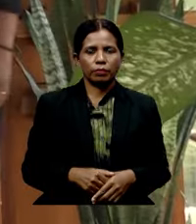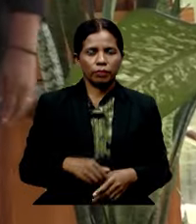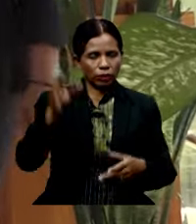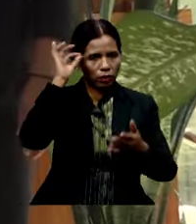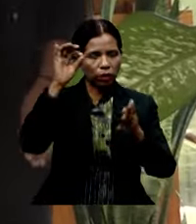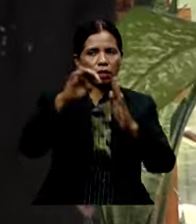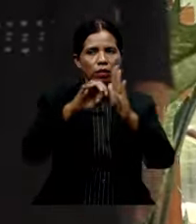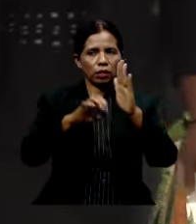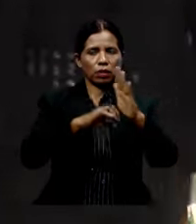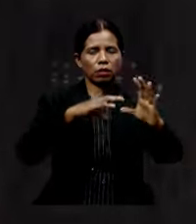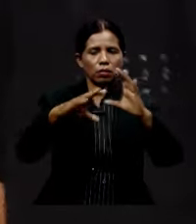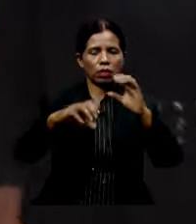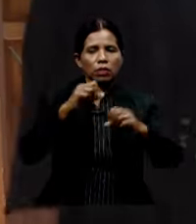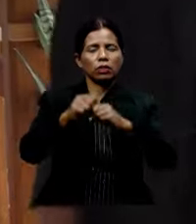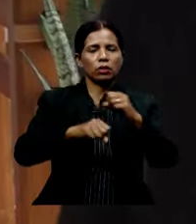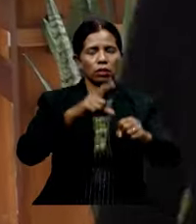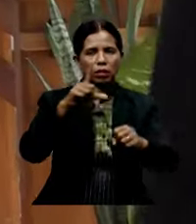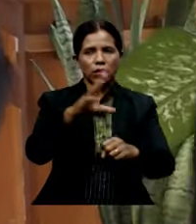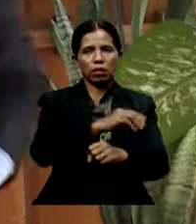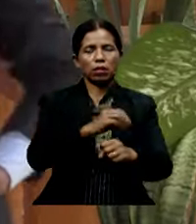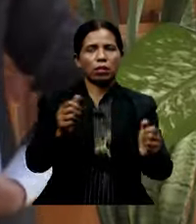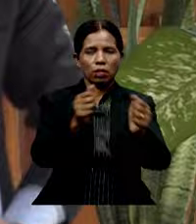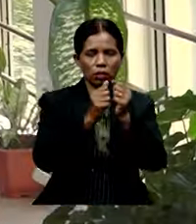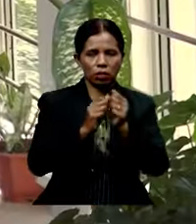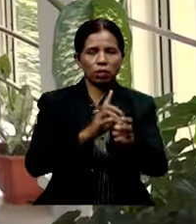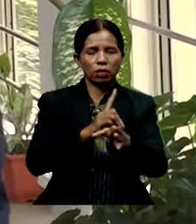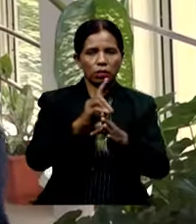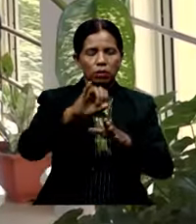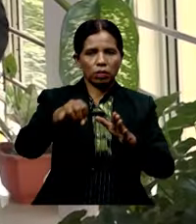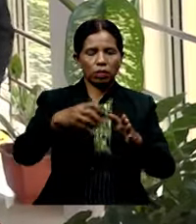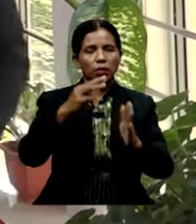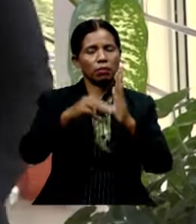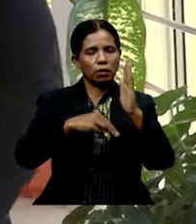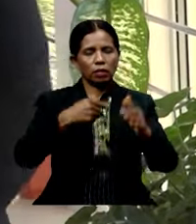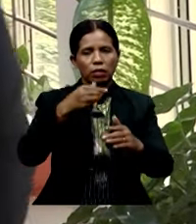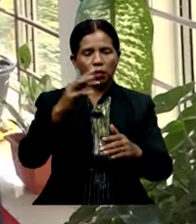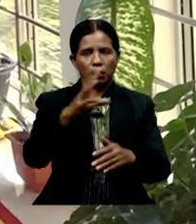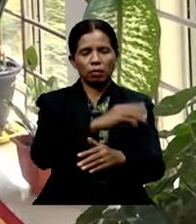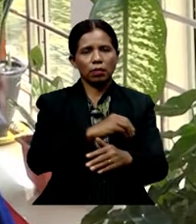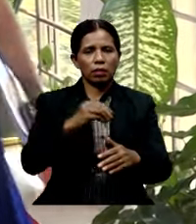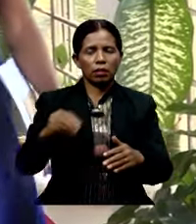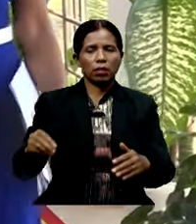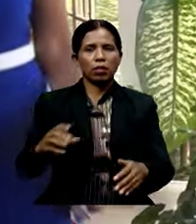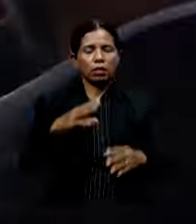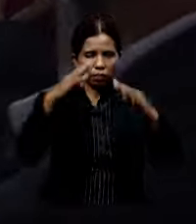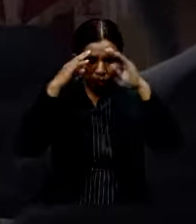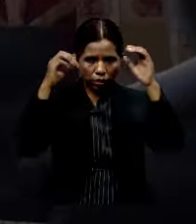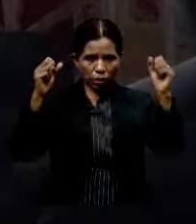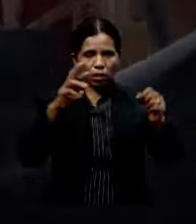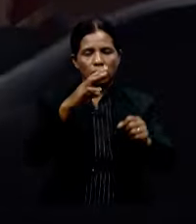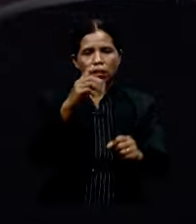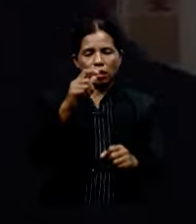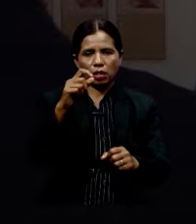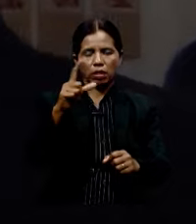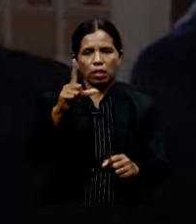Secretário de Estado de Comunicação Social, Espírito Dias Ximenes, a mútuo coordenador-geral Mídia Gemen Levi Serrano, nomeou presidente da RTTLIP,